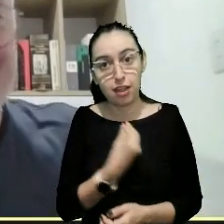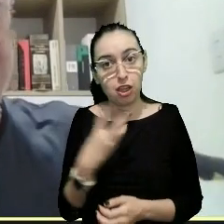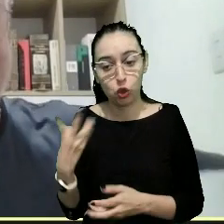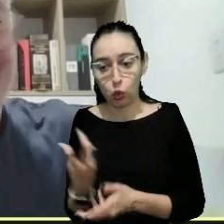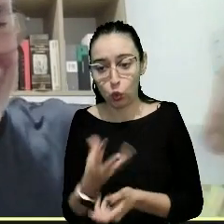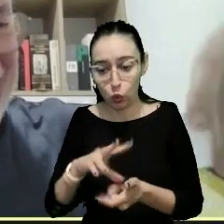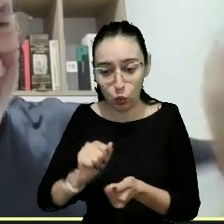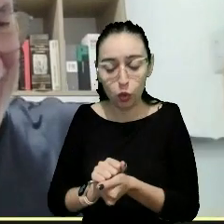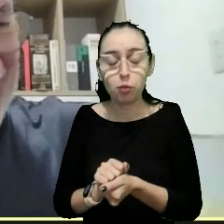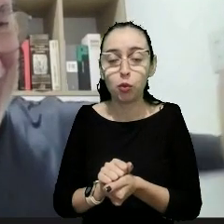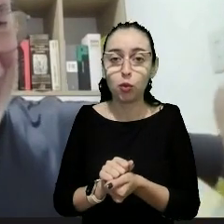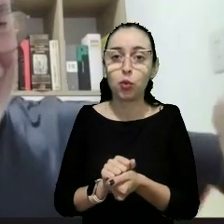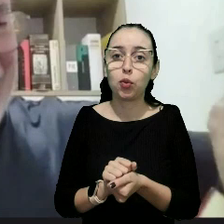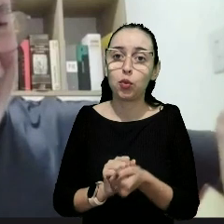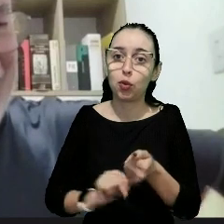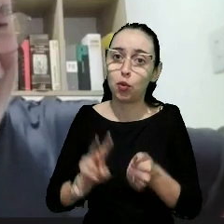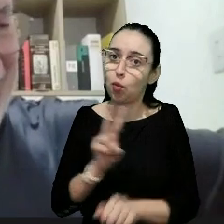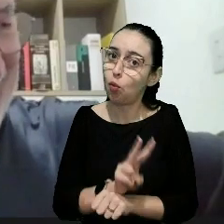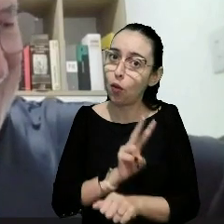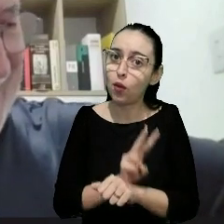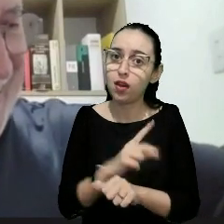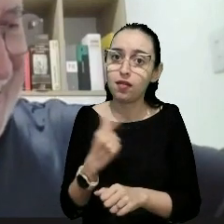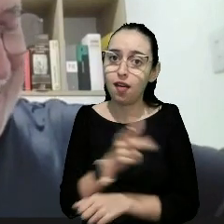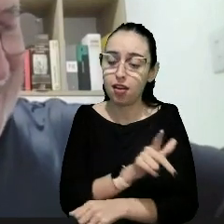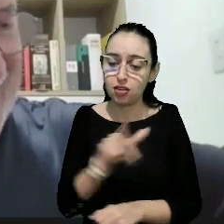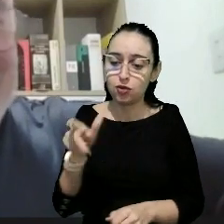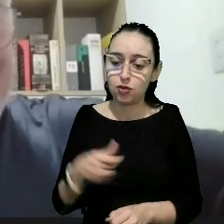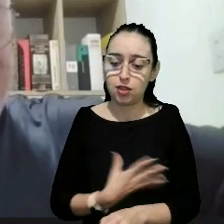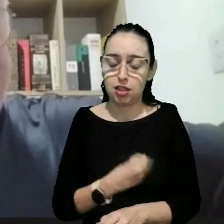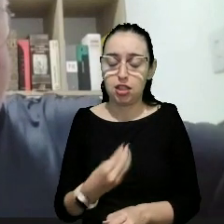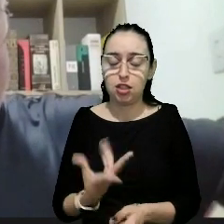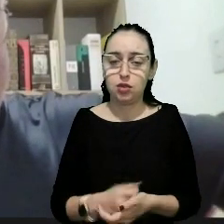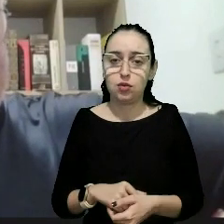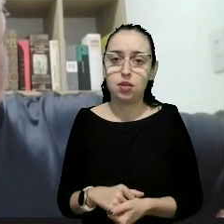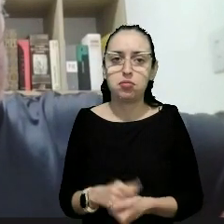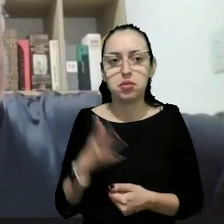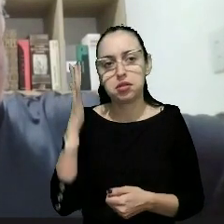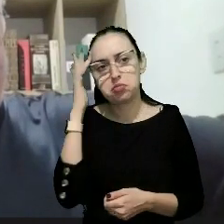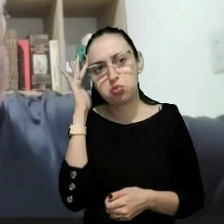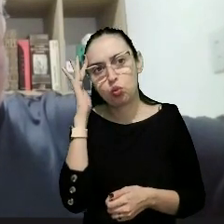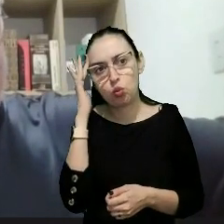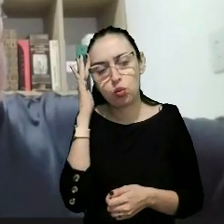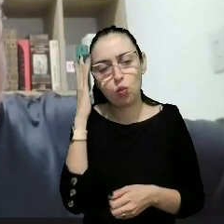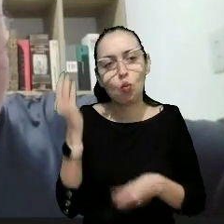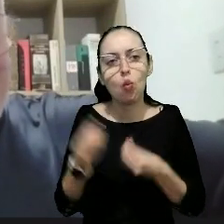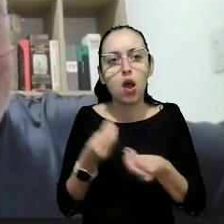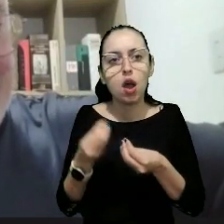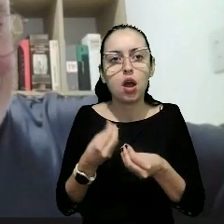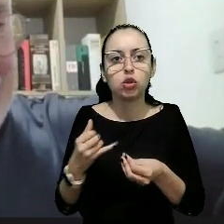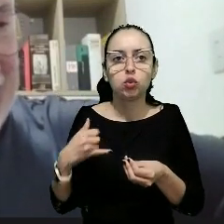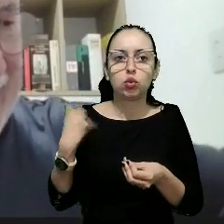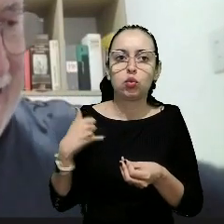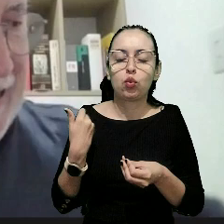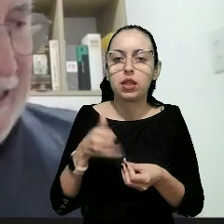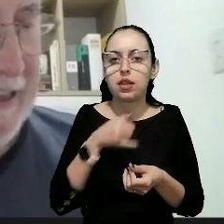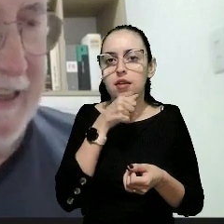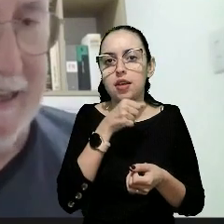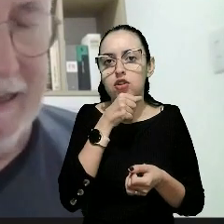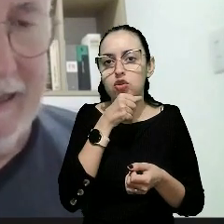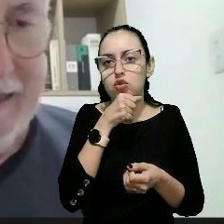poder sobreviver nesse mundo e criar vocês direitinho. Né? Mas eu percebo que quando uma